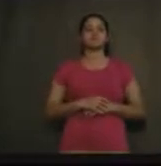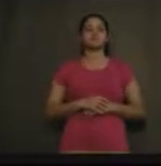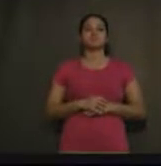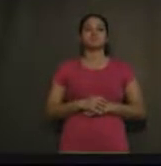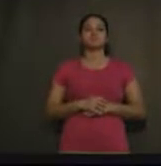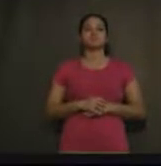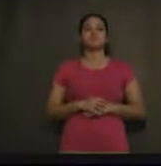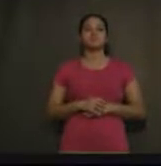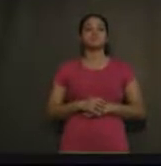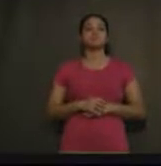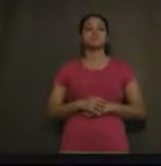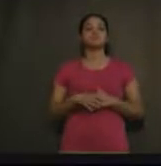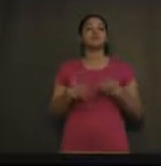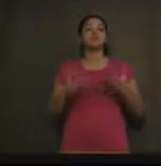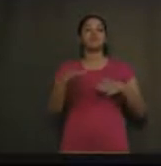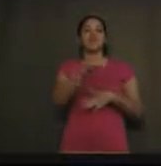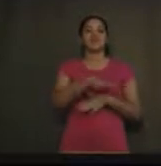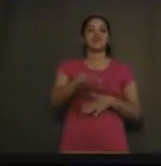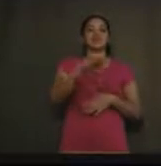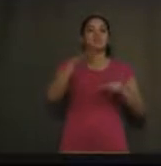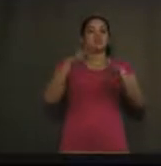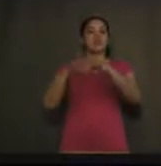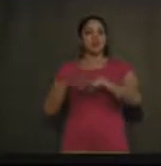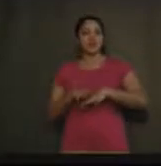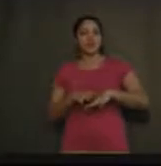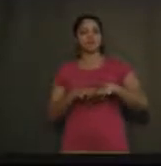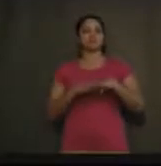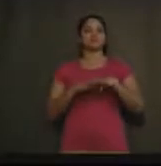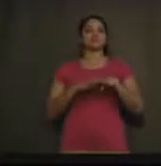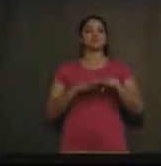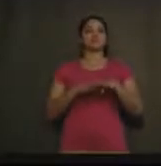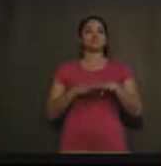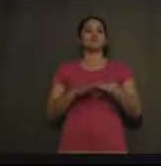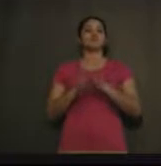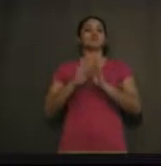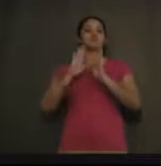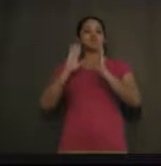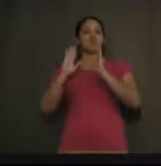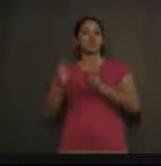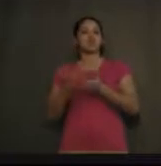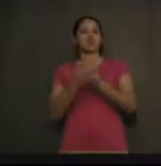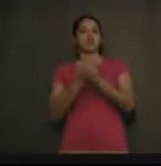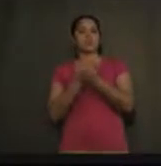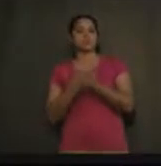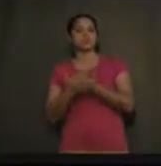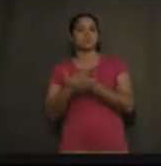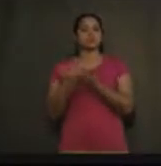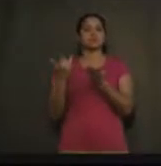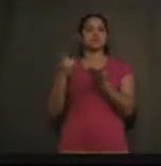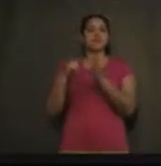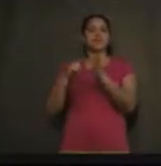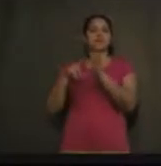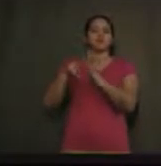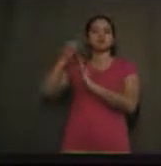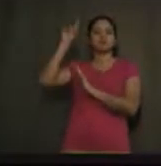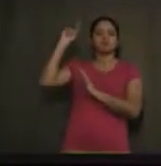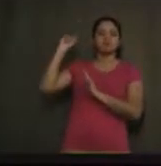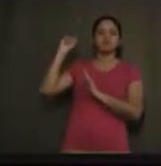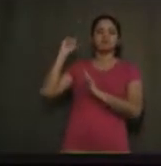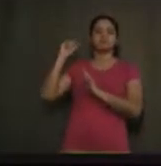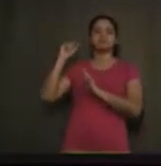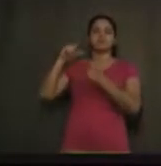Essa área da matemática, que já era, à época de Poincaré, uma área veneranda e nobre, foi completamente